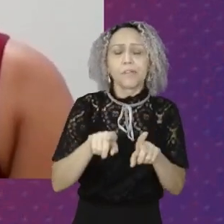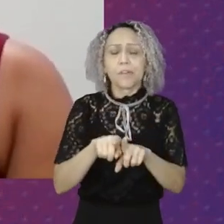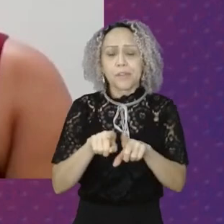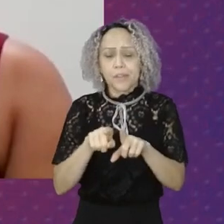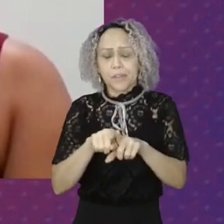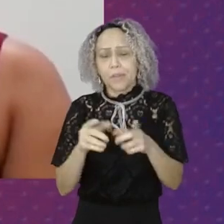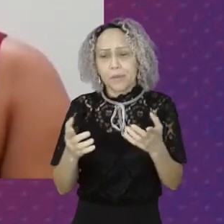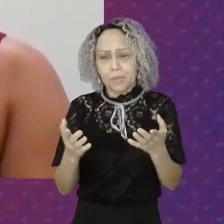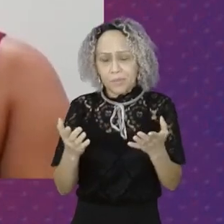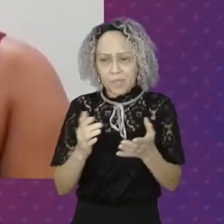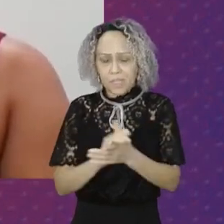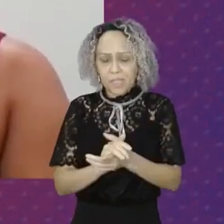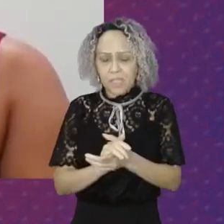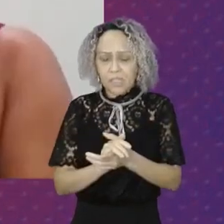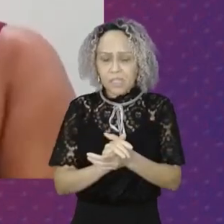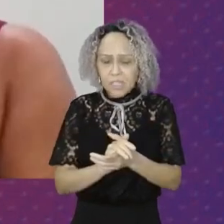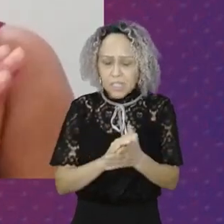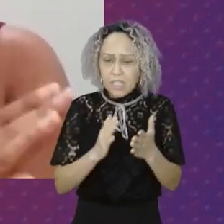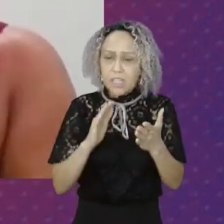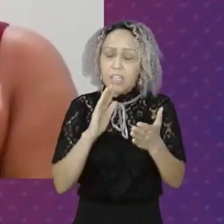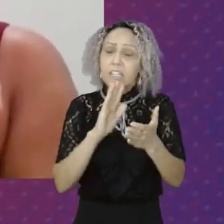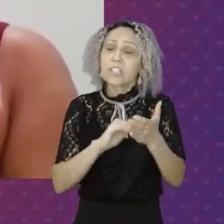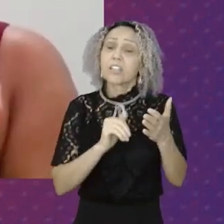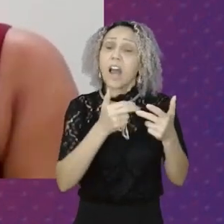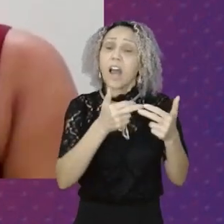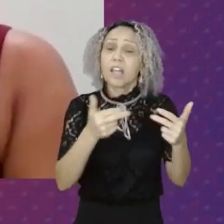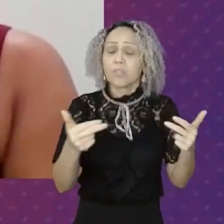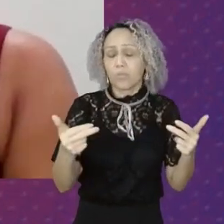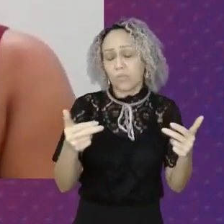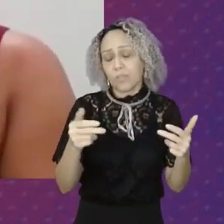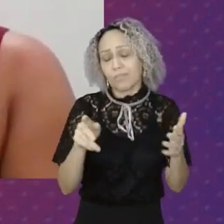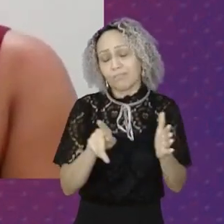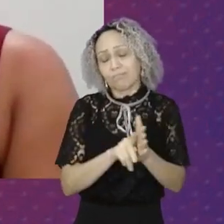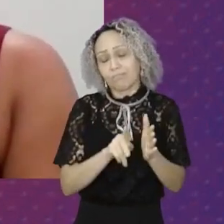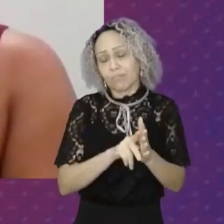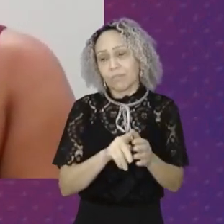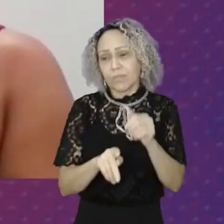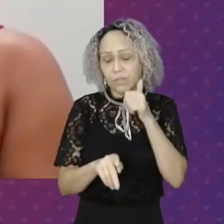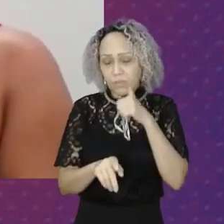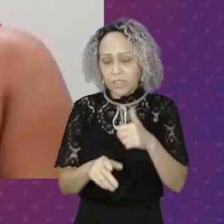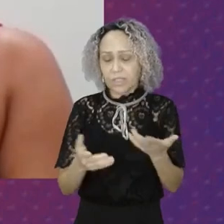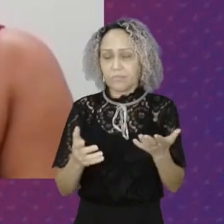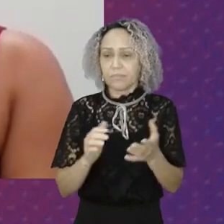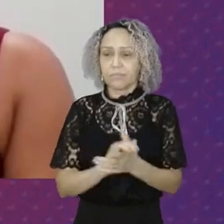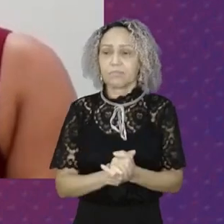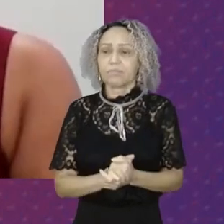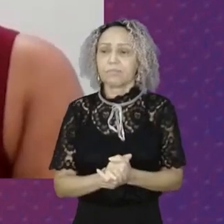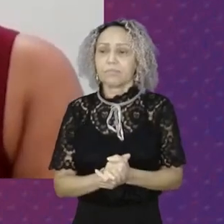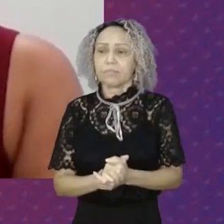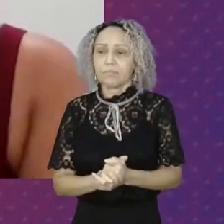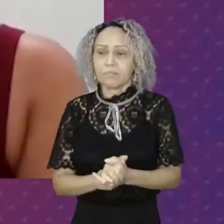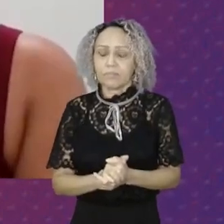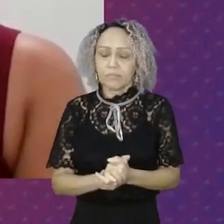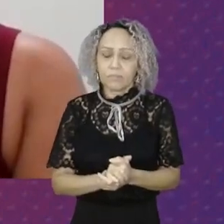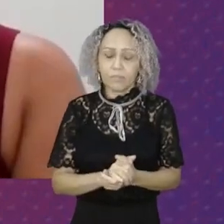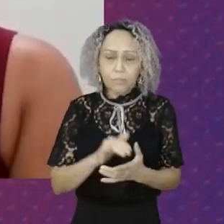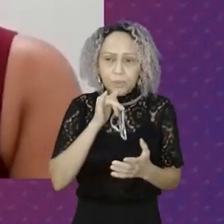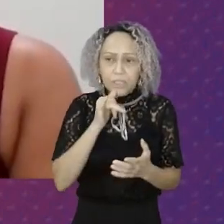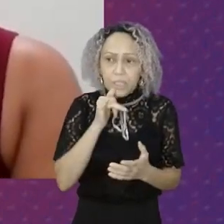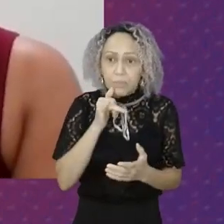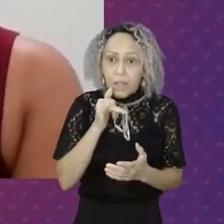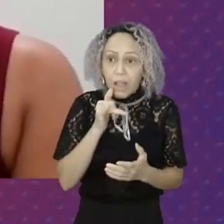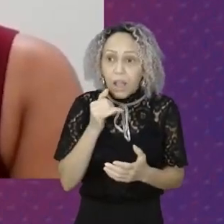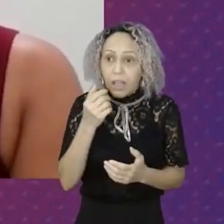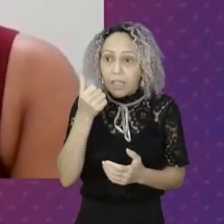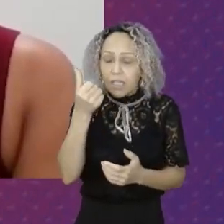aumento no último período, pela primeira vez desde que esses dados estão sendo acompanhados. A cada 6 horas, uma